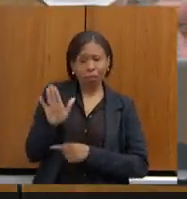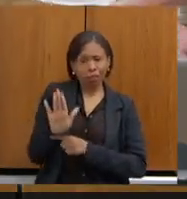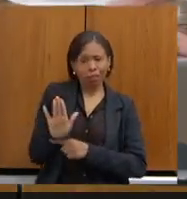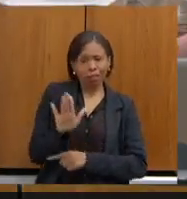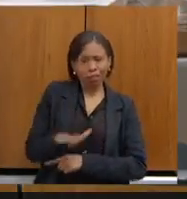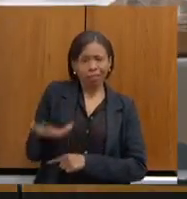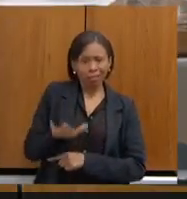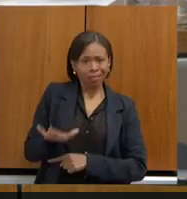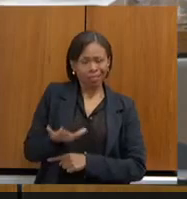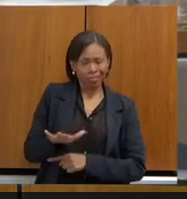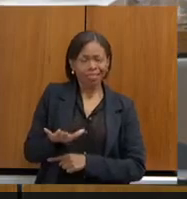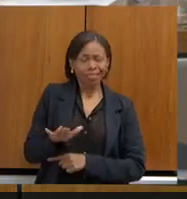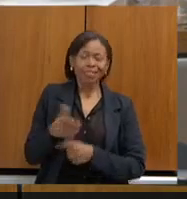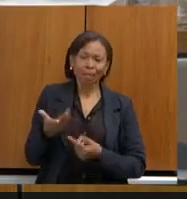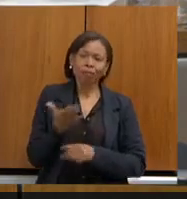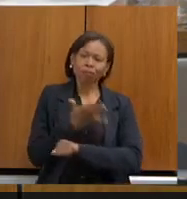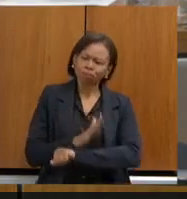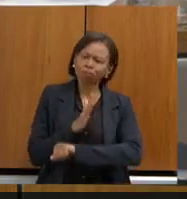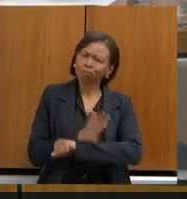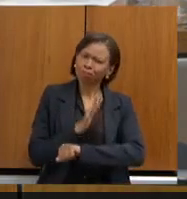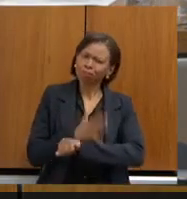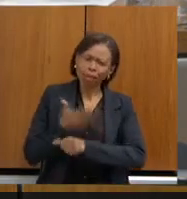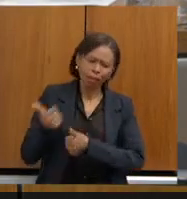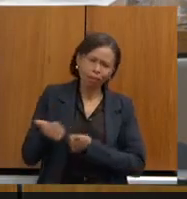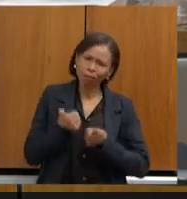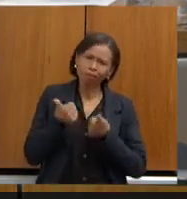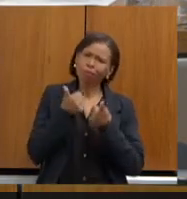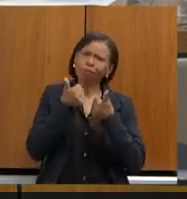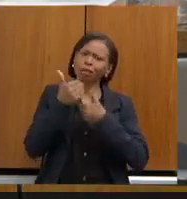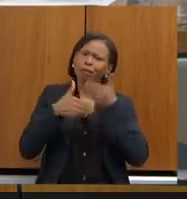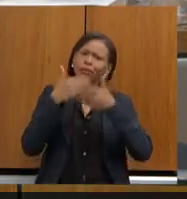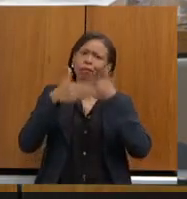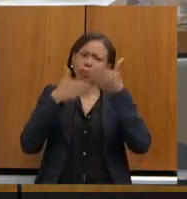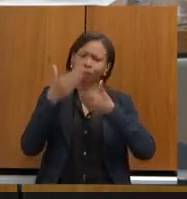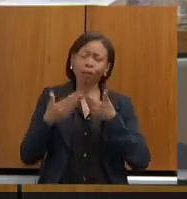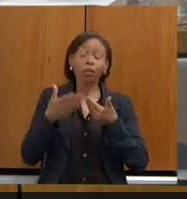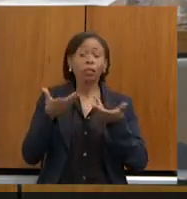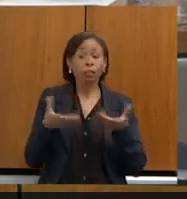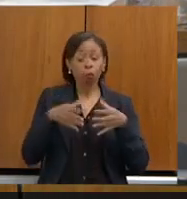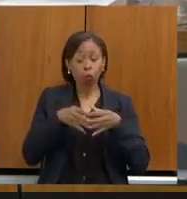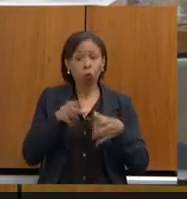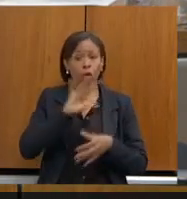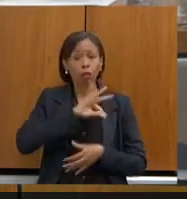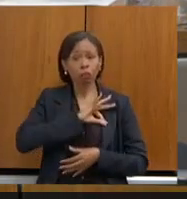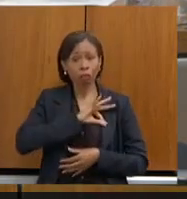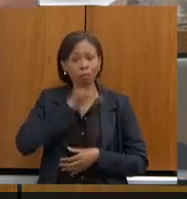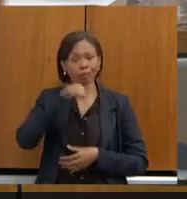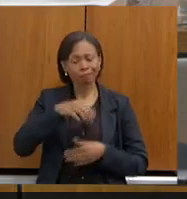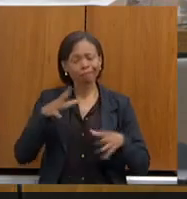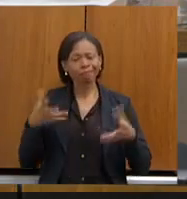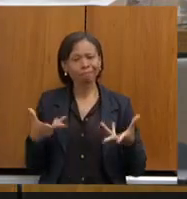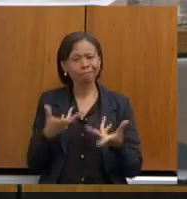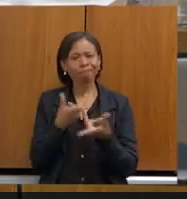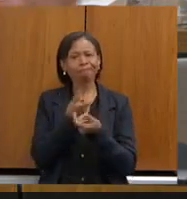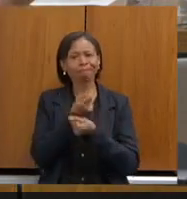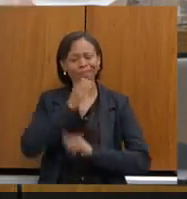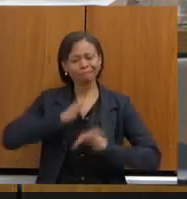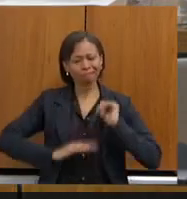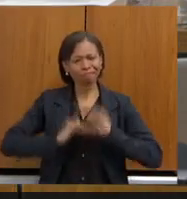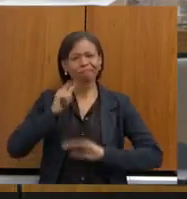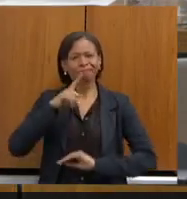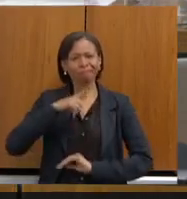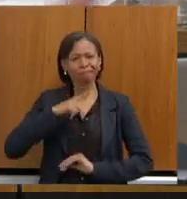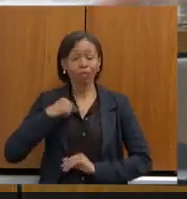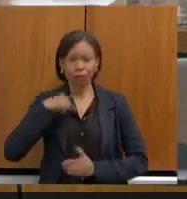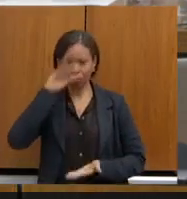treinamento Então é só assim que lá vão melhorar e a nossa polícia o nosso policial ele tem essa qualificar essa a relação entre essa qualidade e